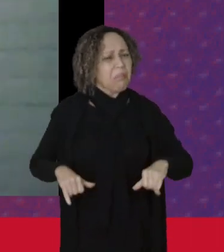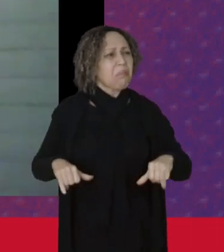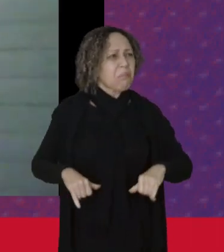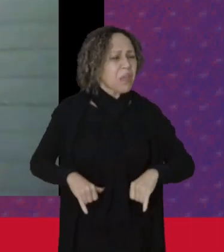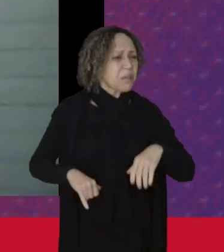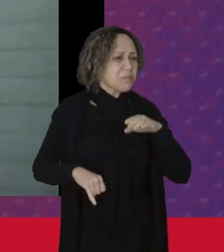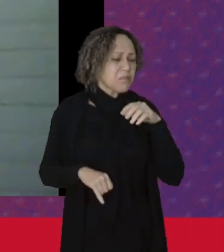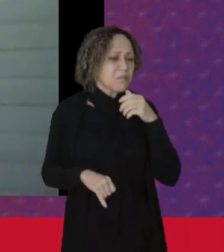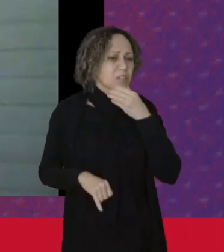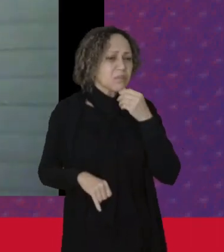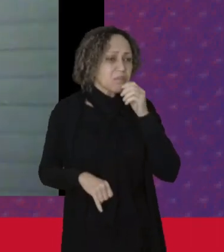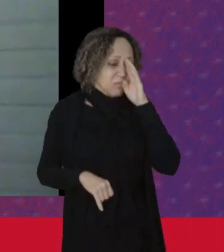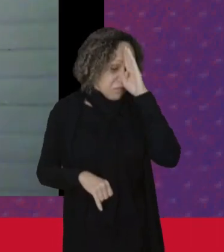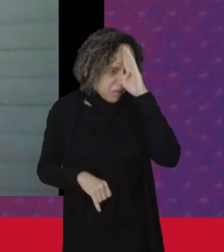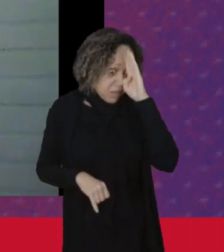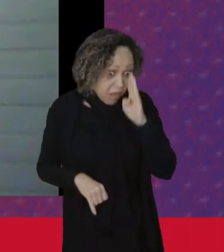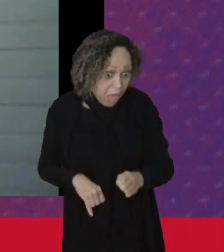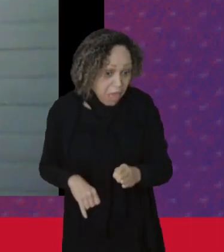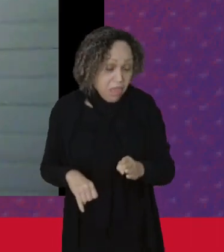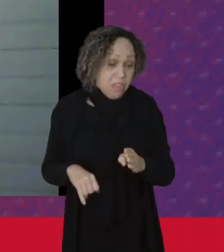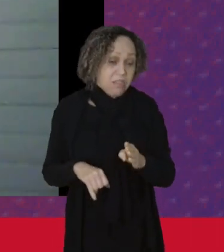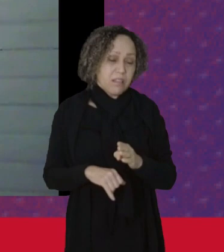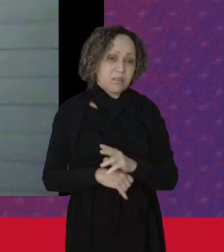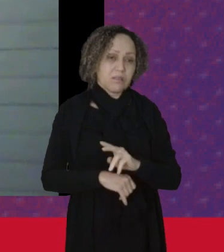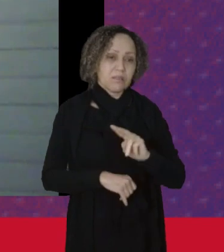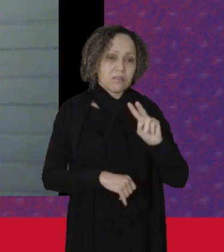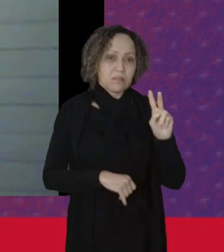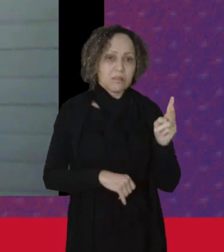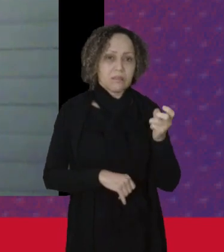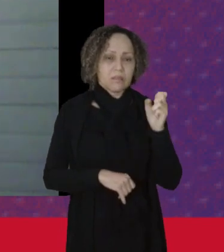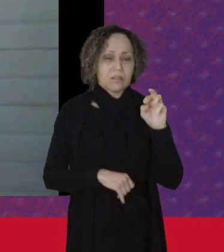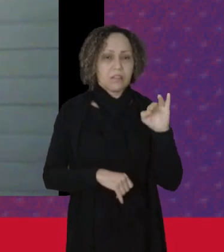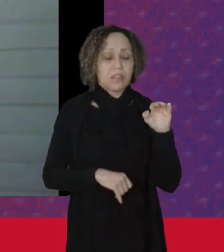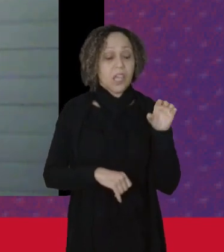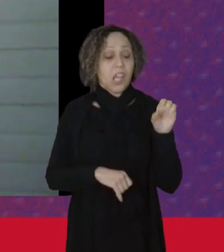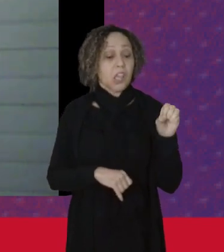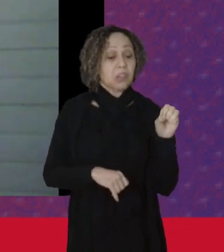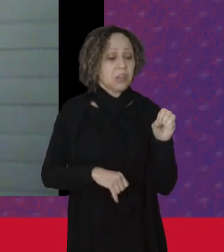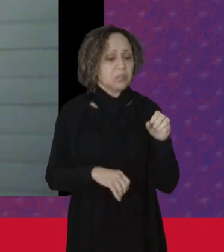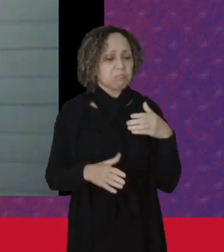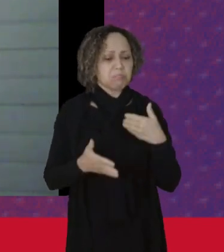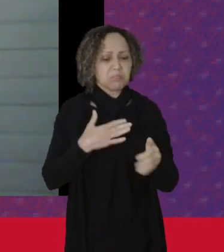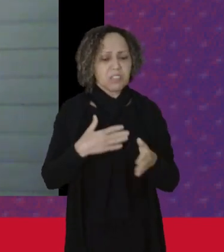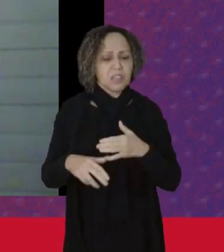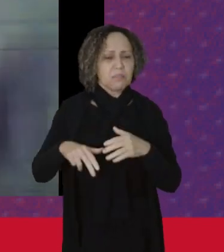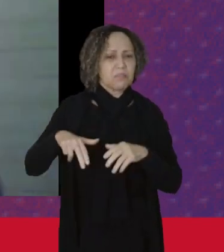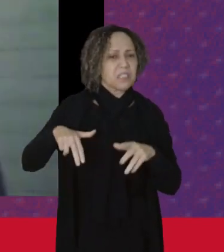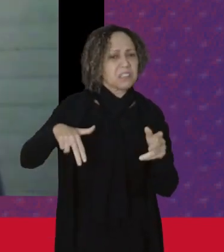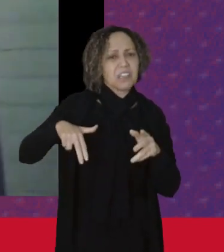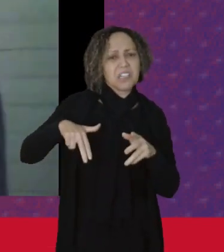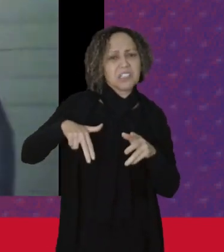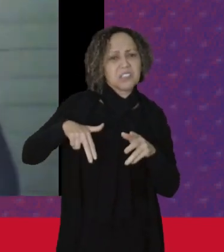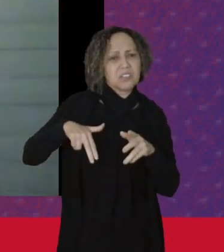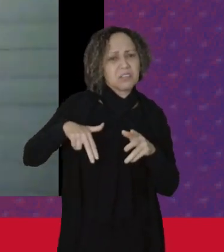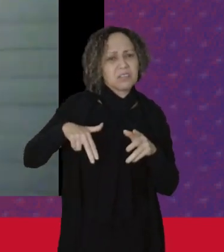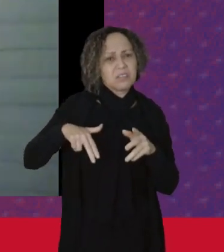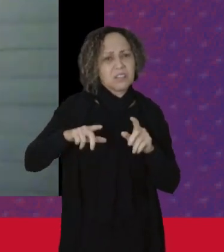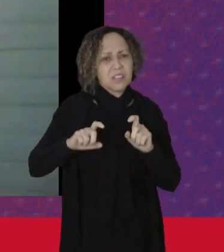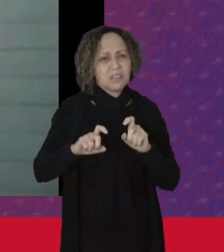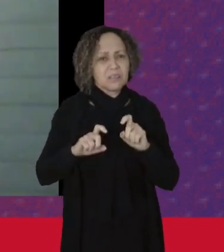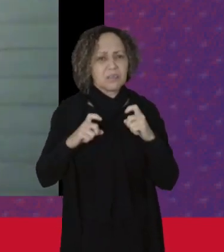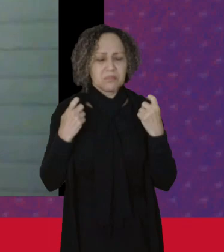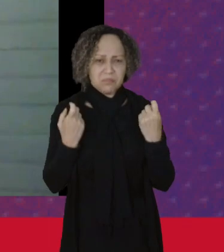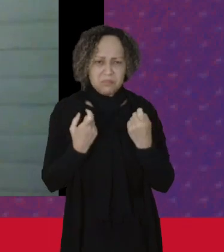cis, hétero, então independente, né, da sua orientação sexual ou identidade de gênero, viesse da sua condição